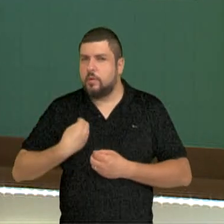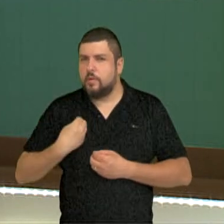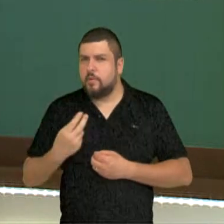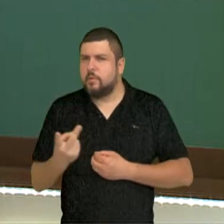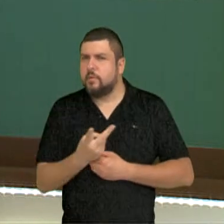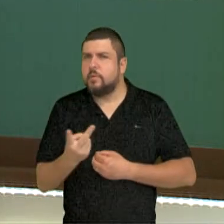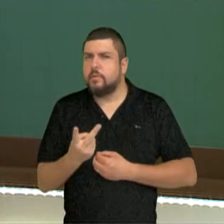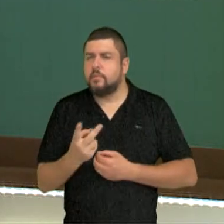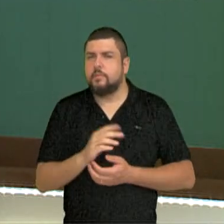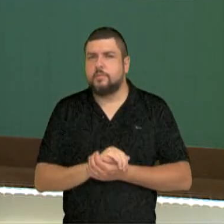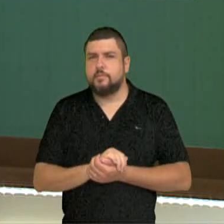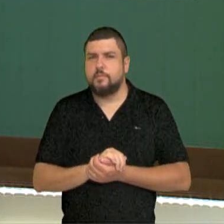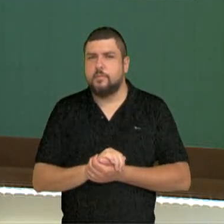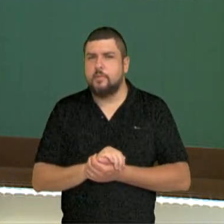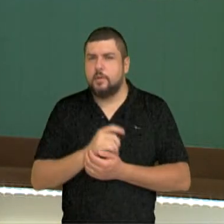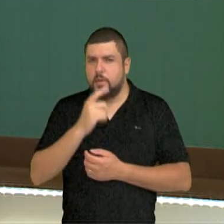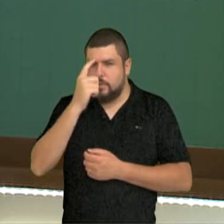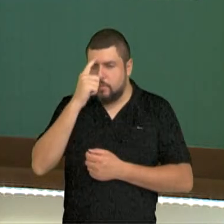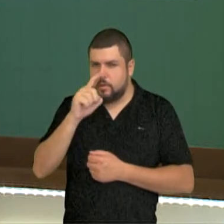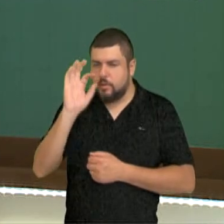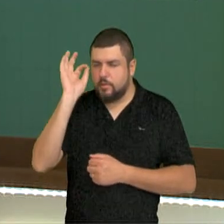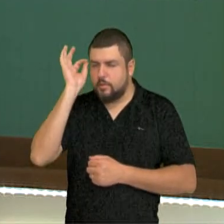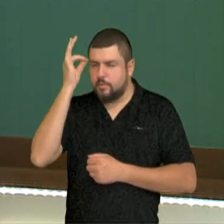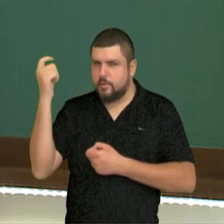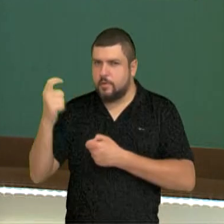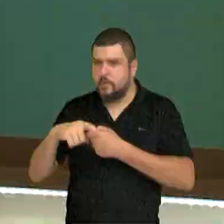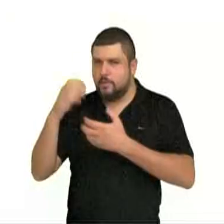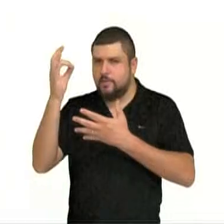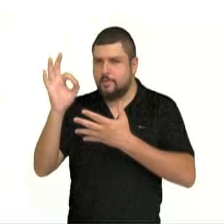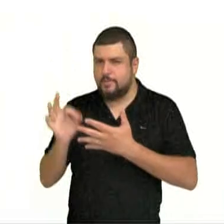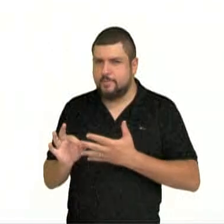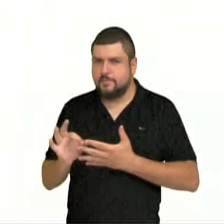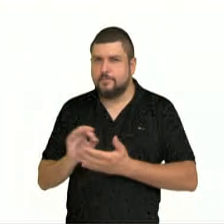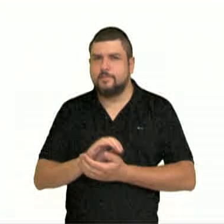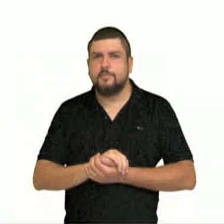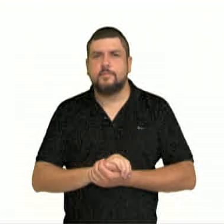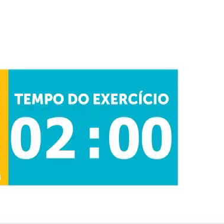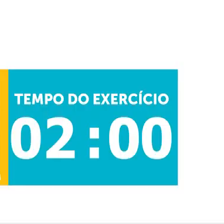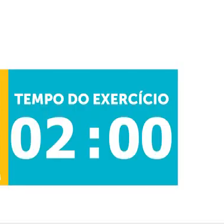significa? Pensa aí que eu volto daqui a pouco conferir contigo.